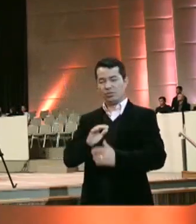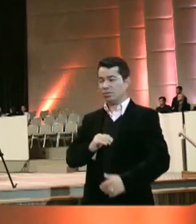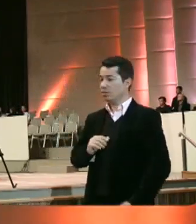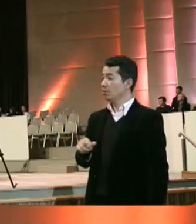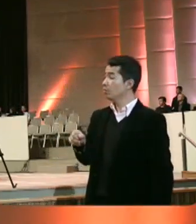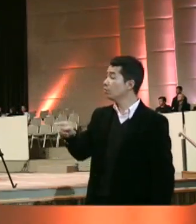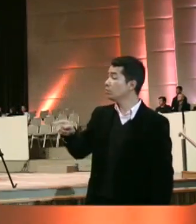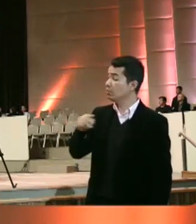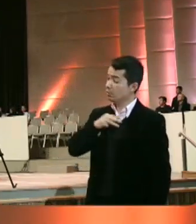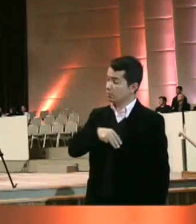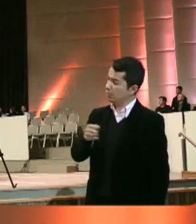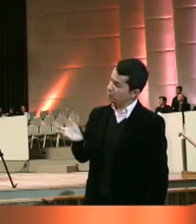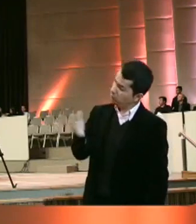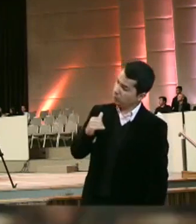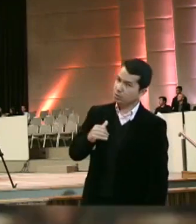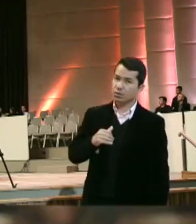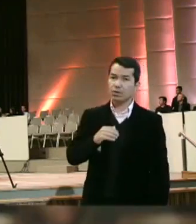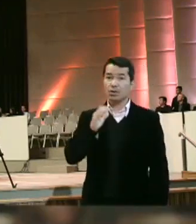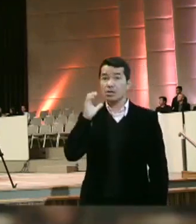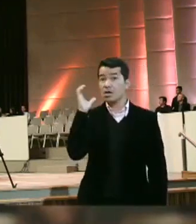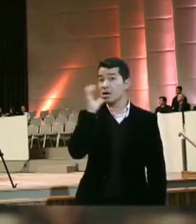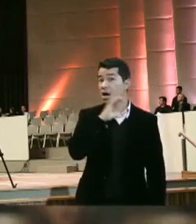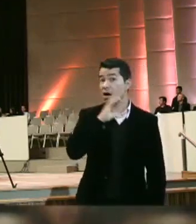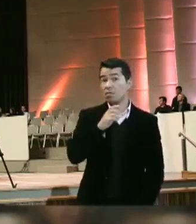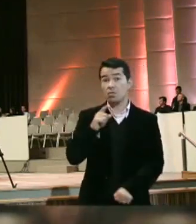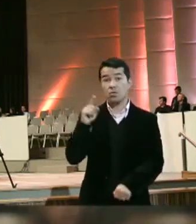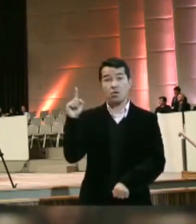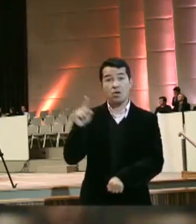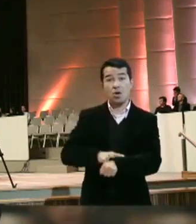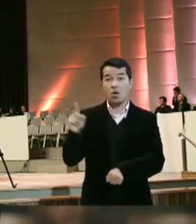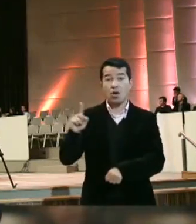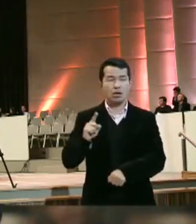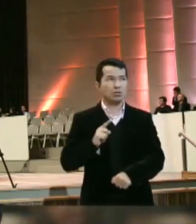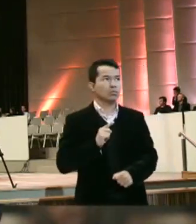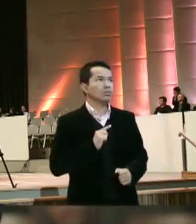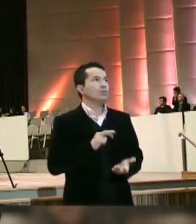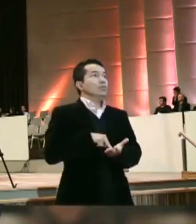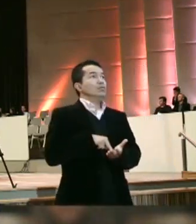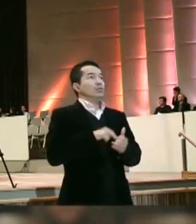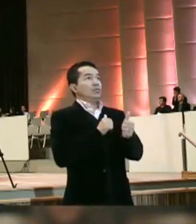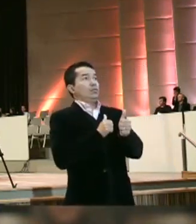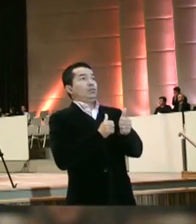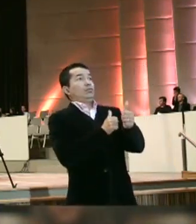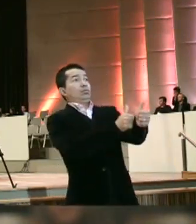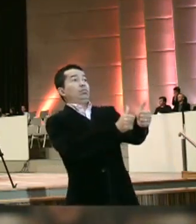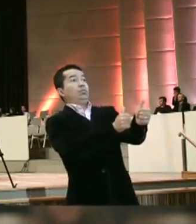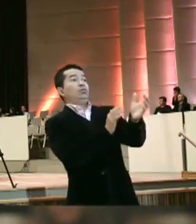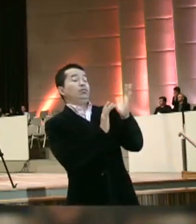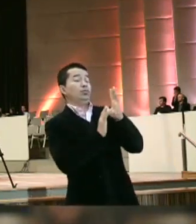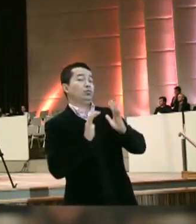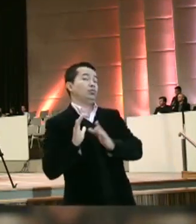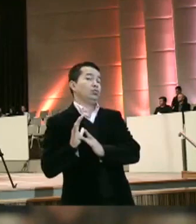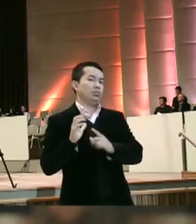vem comigo. E ele largou tudo, porque ele sabia o